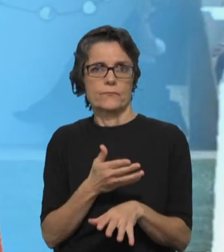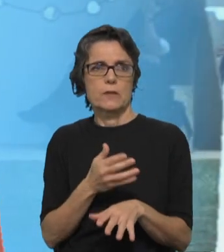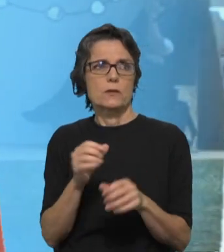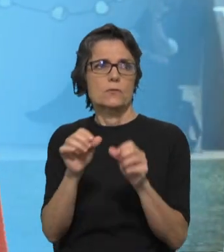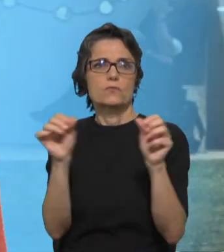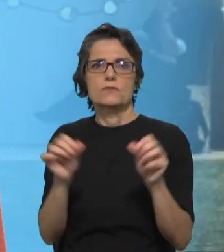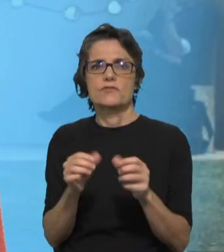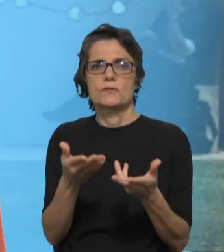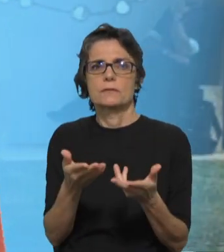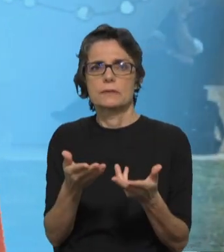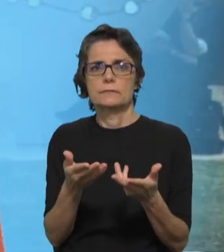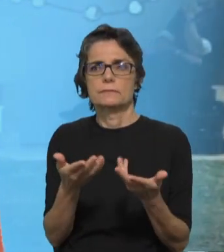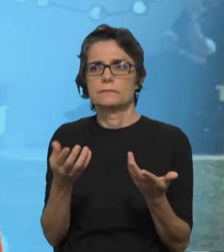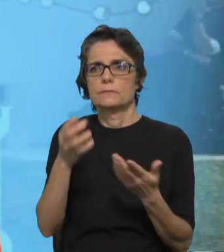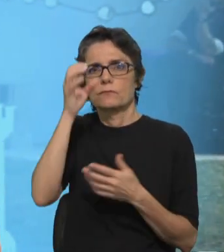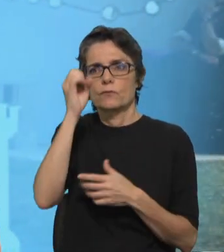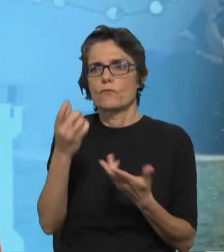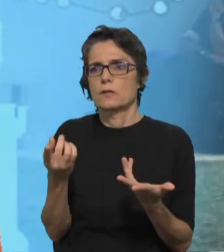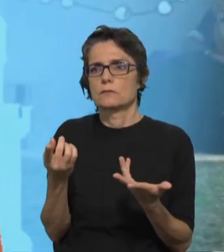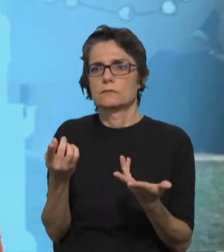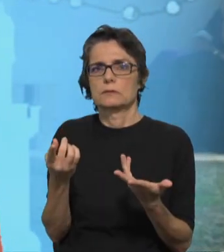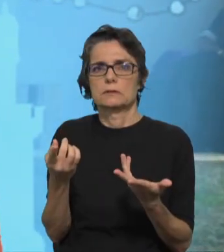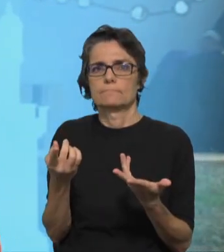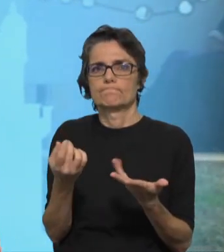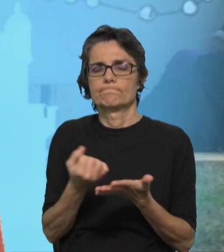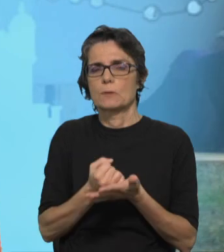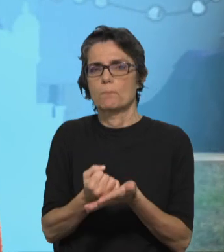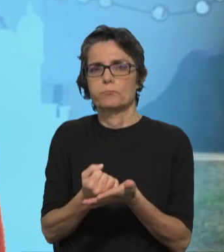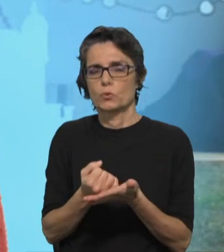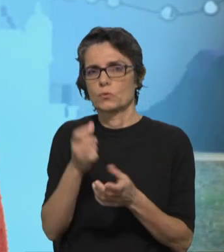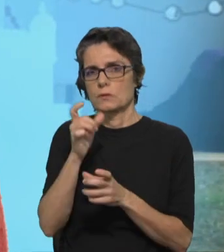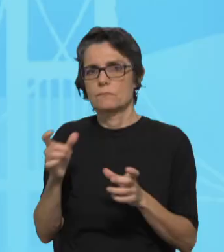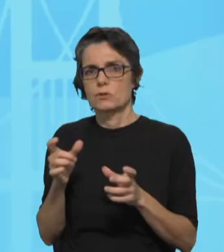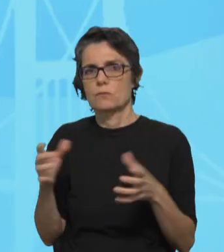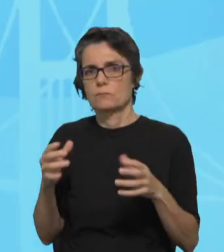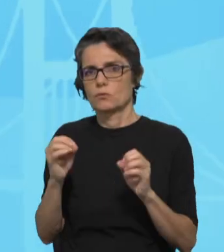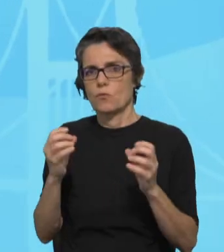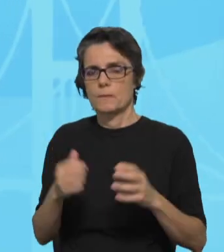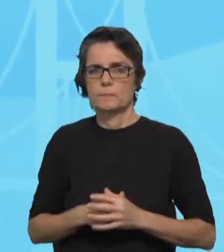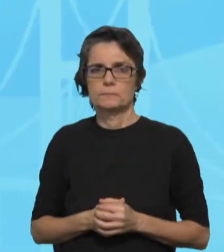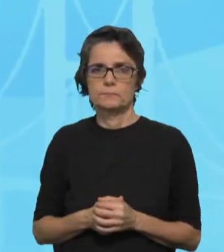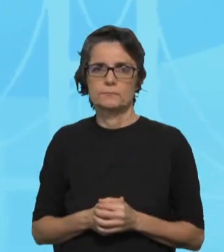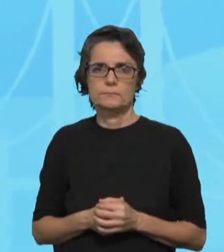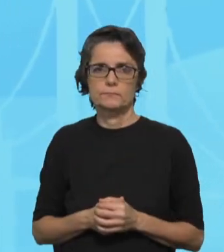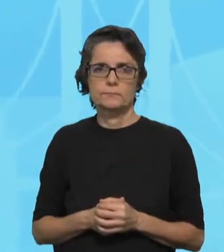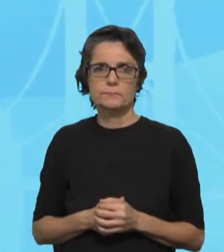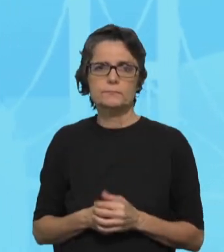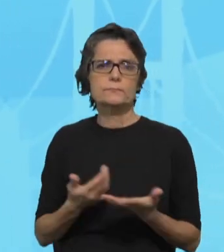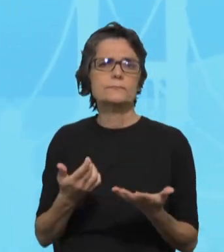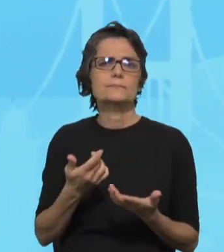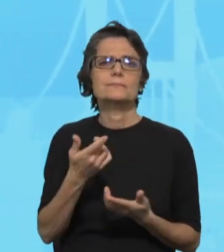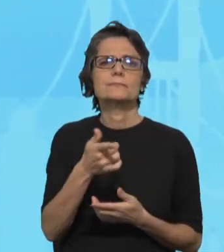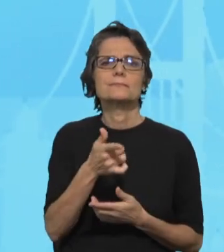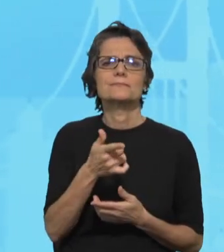aguentava sem grande apoio popular. Claro. Carlos Figueira, como é que fez a recepção